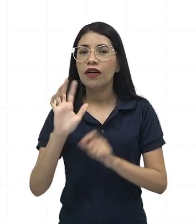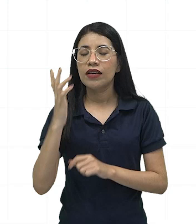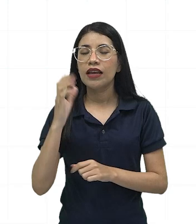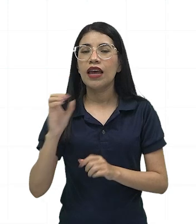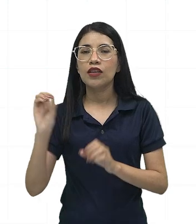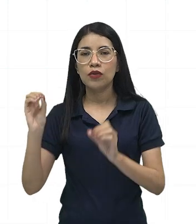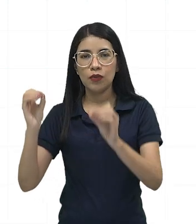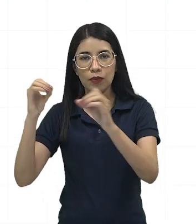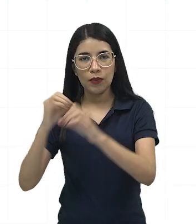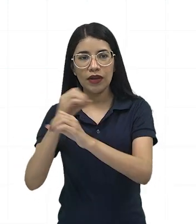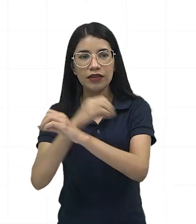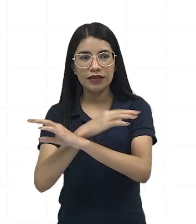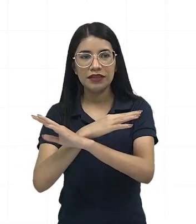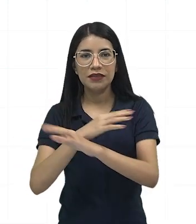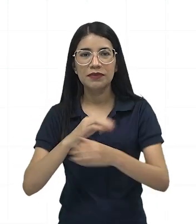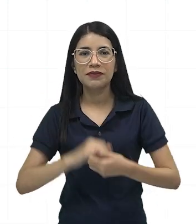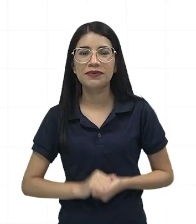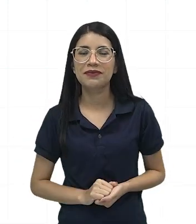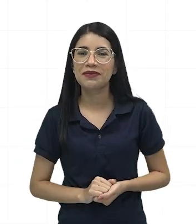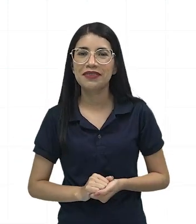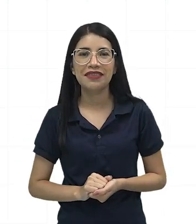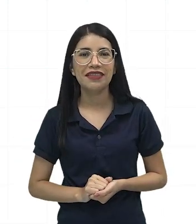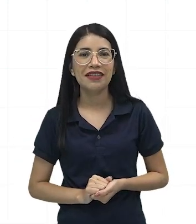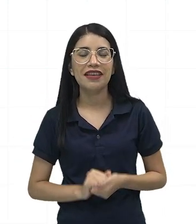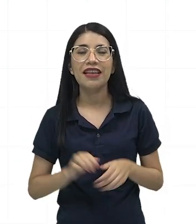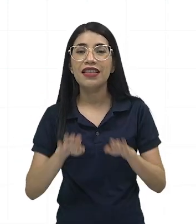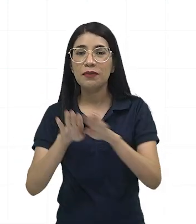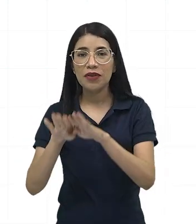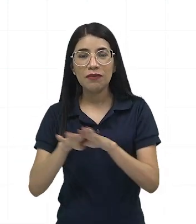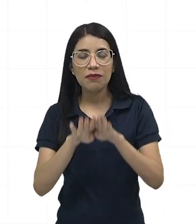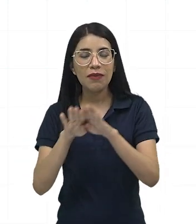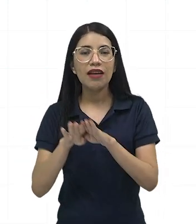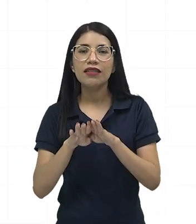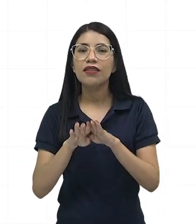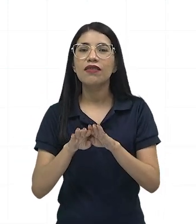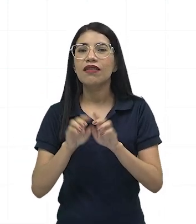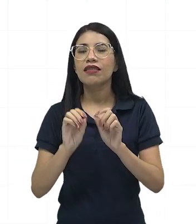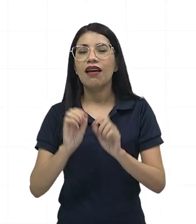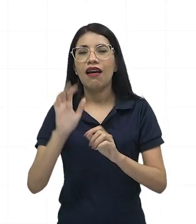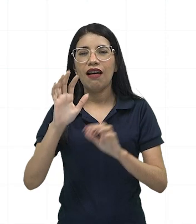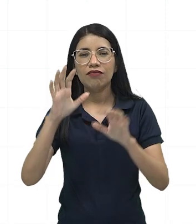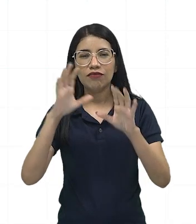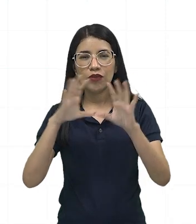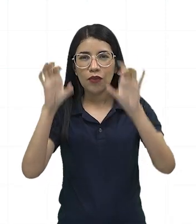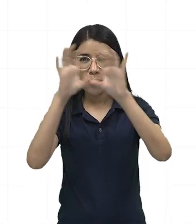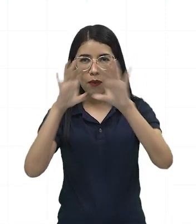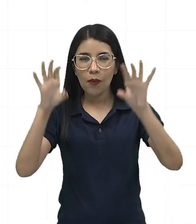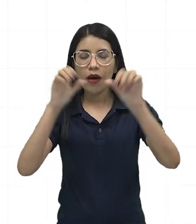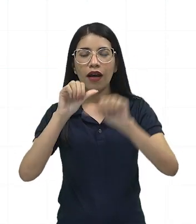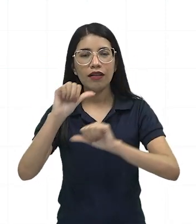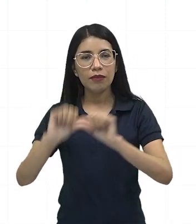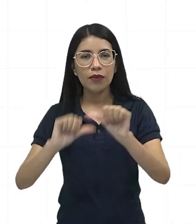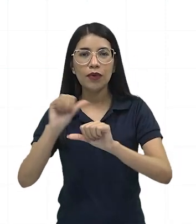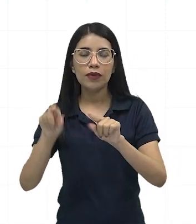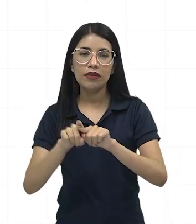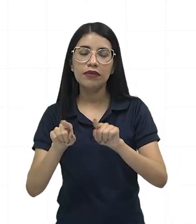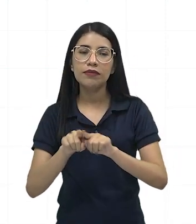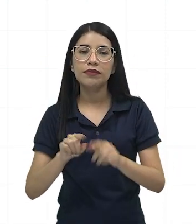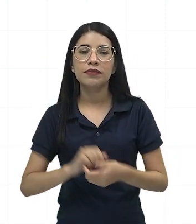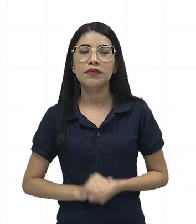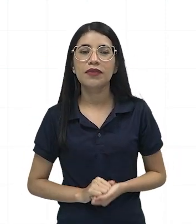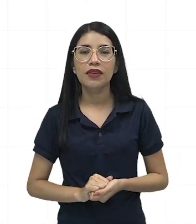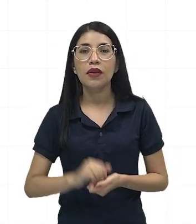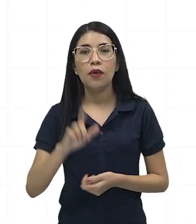Oceano Pacífico e faz com que o padrão normal de circulação atmosférica se altere. O